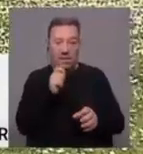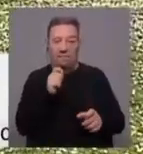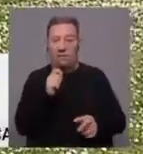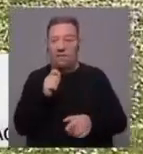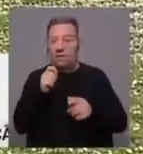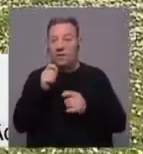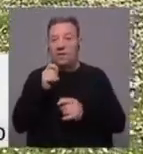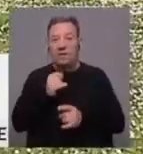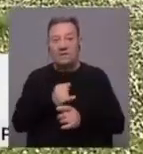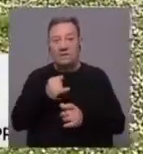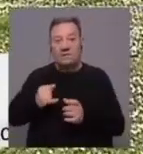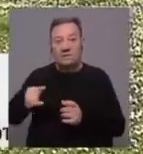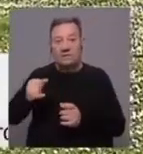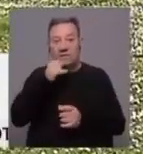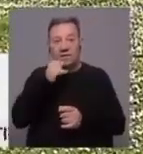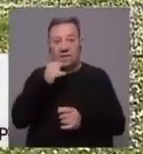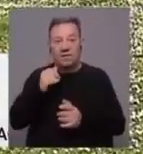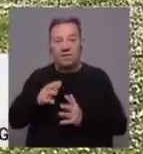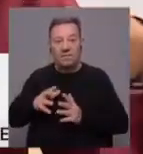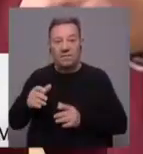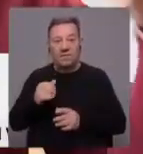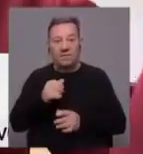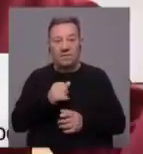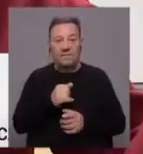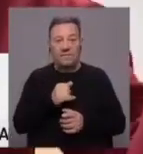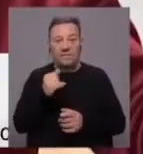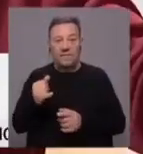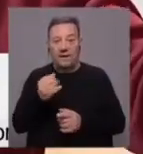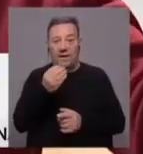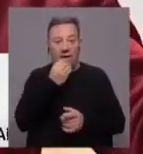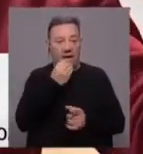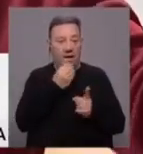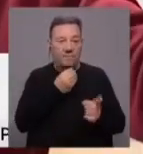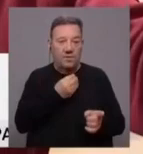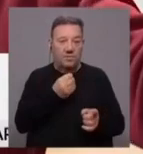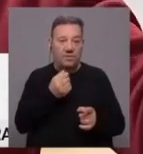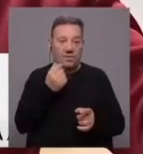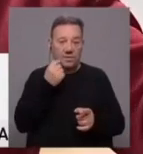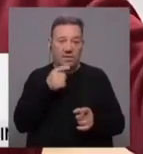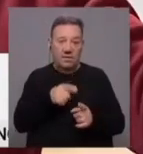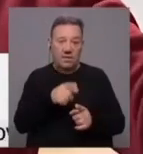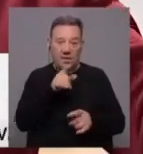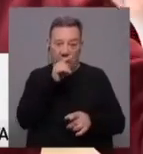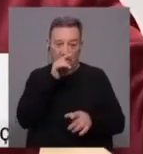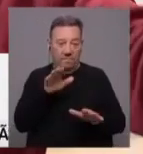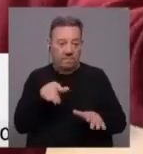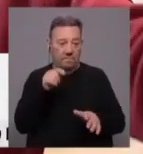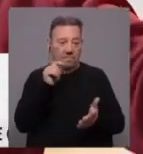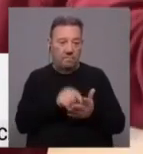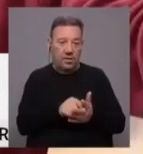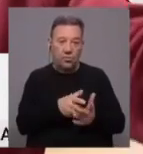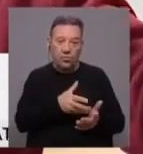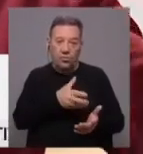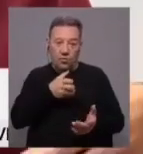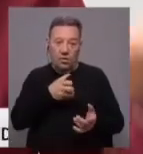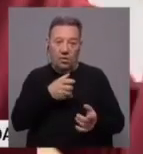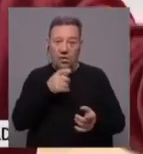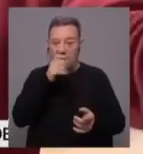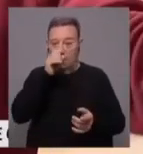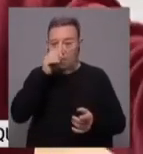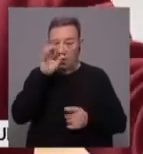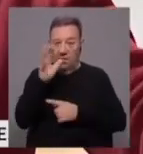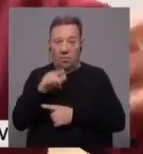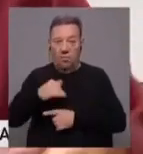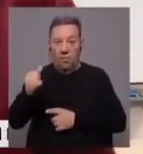de de de ser ciclo de desenvolvimento que se alimentam dos tecidos portanto são picadores ao picar e outras plantas